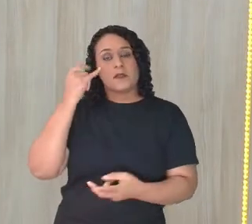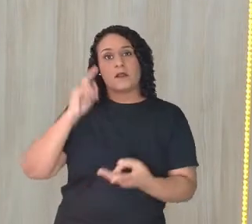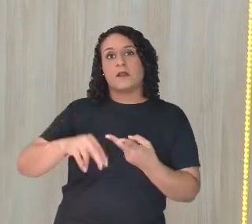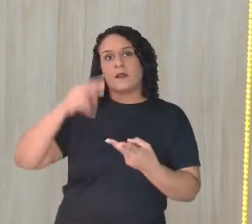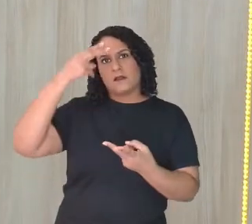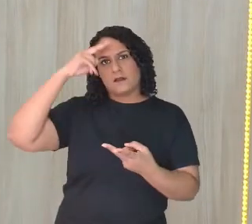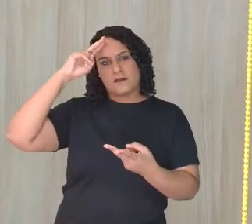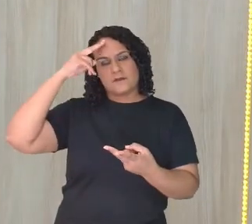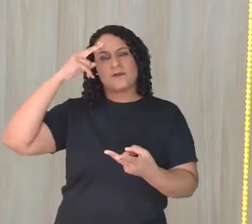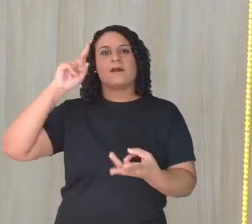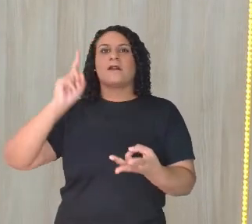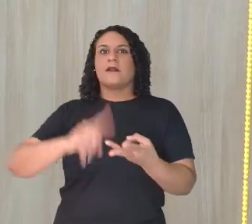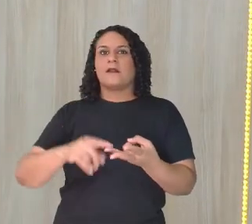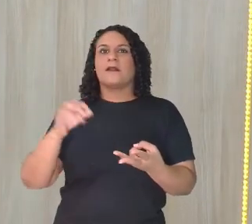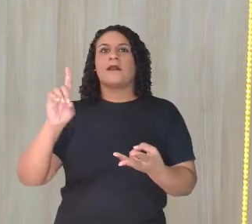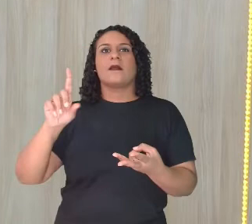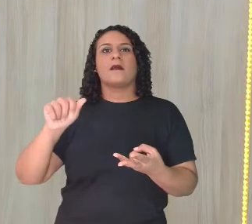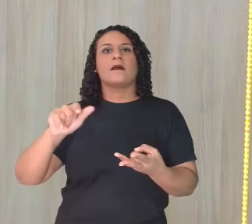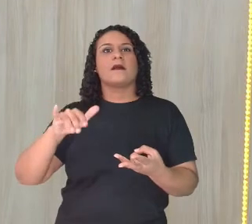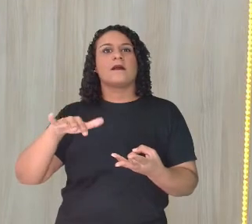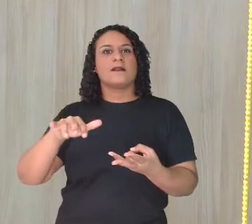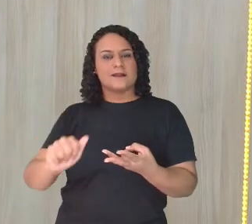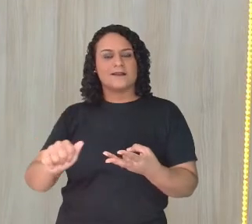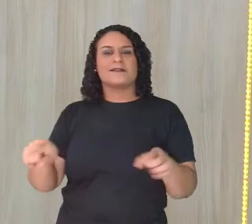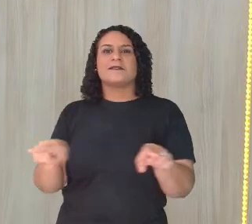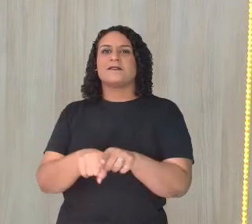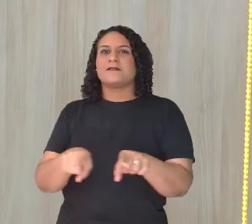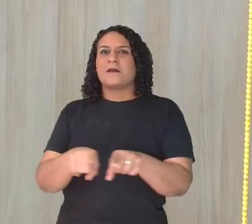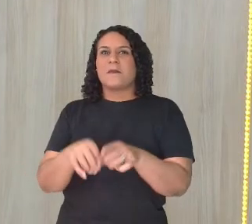agradecer a Cleiton, né? Que está ali,